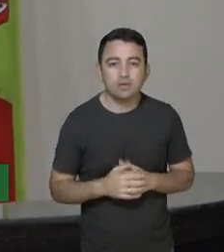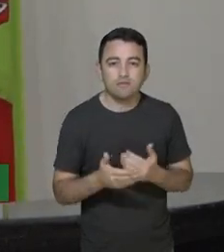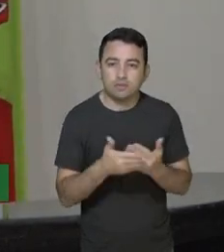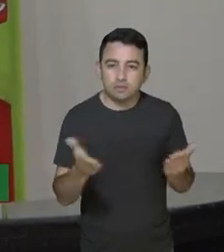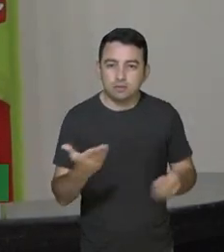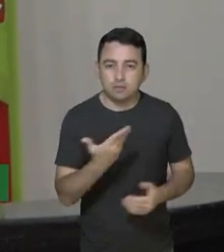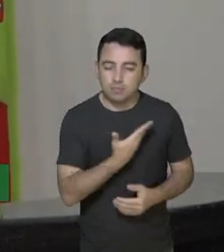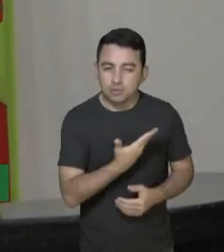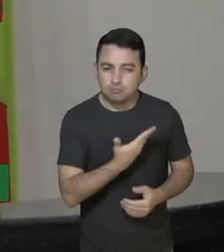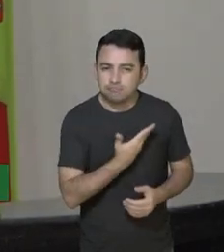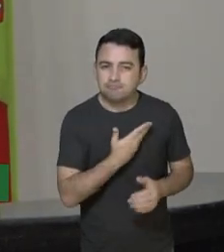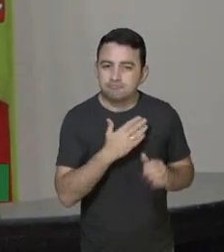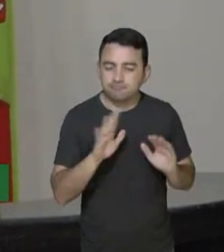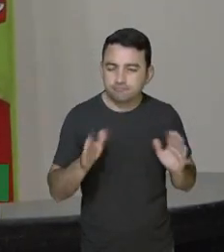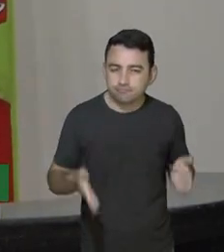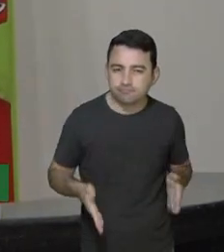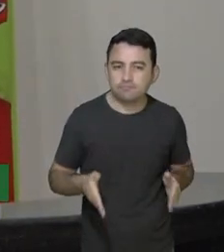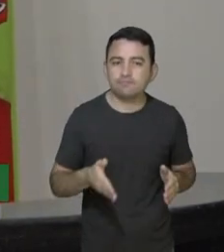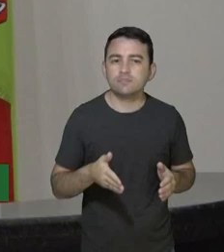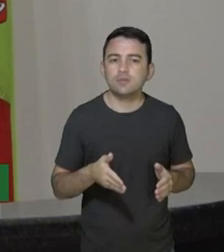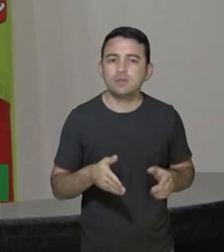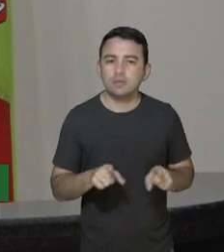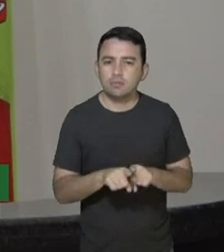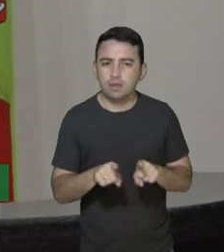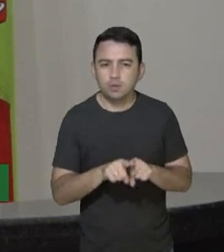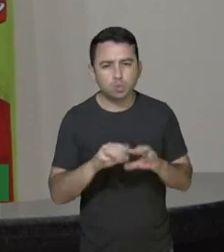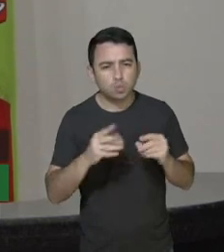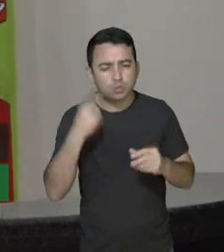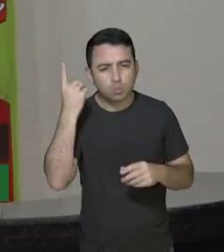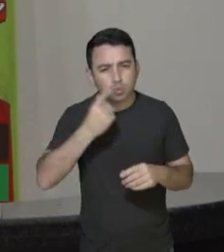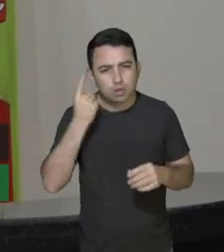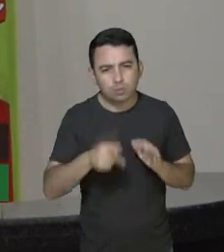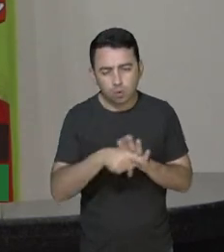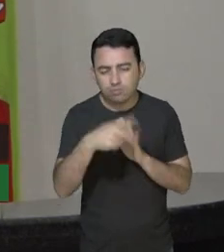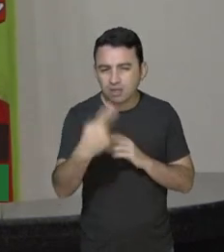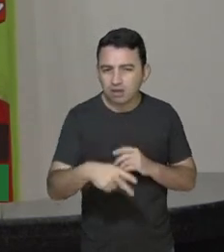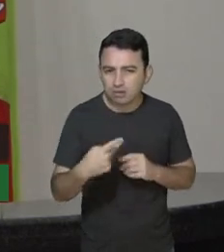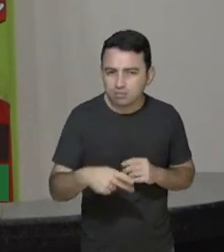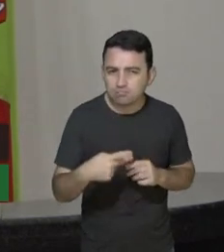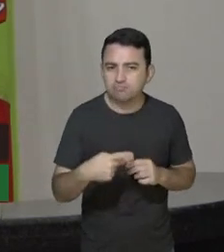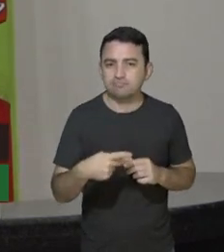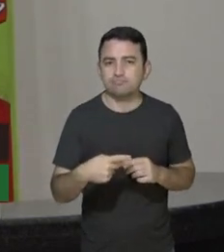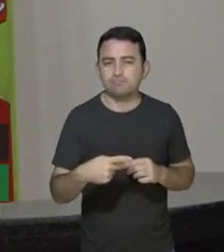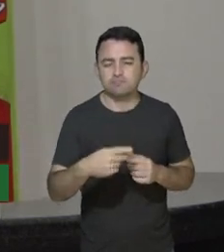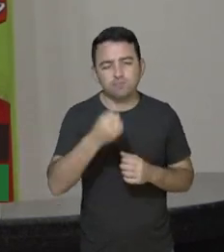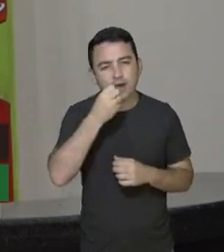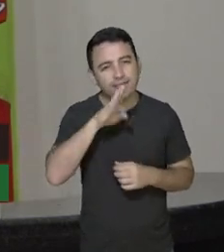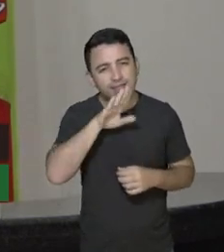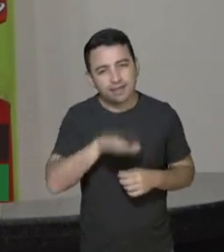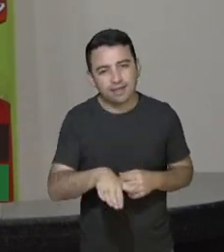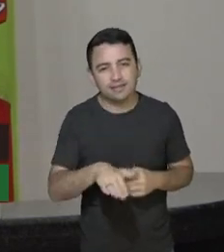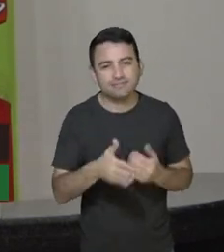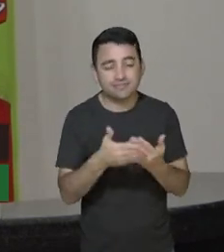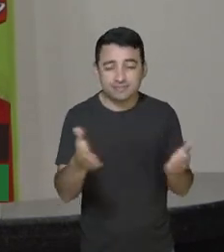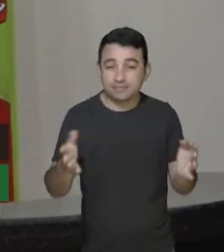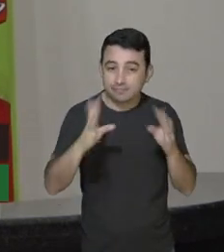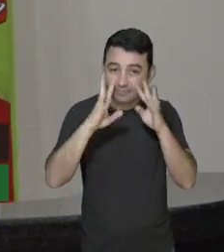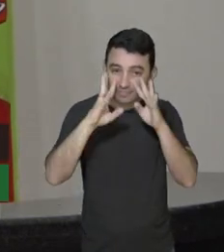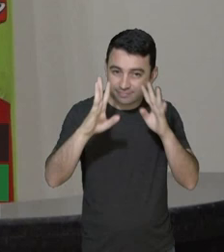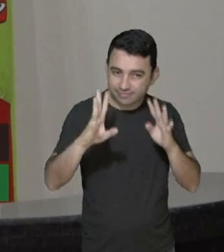companheiros de bancada, boa tarde a todos os parlamentares desse plenário, né? Boa tarde aos ouvintes